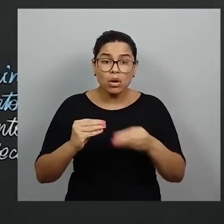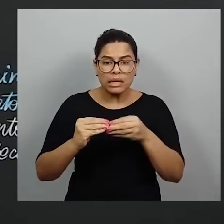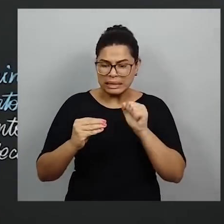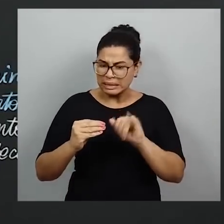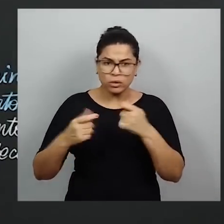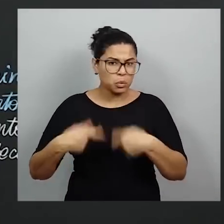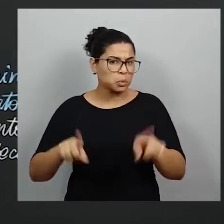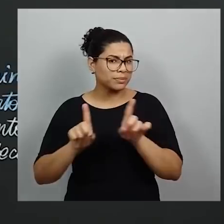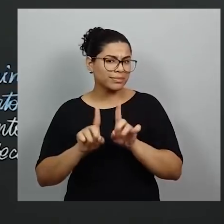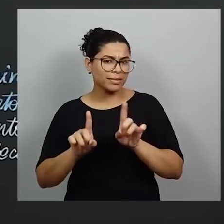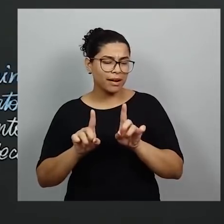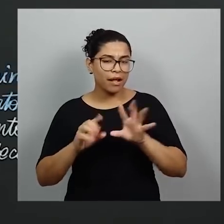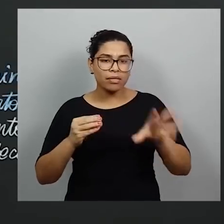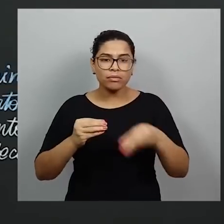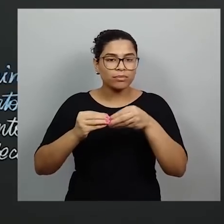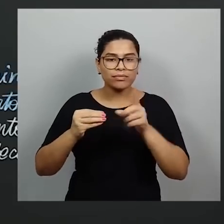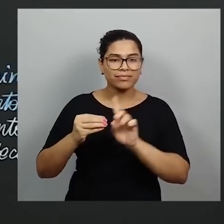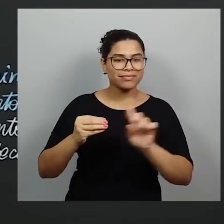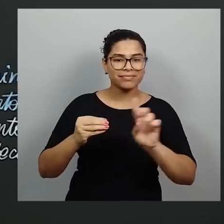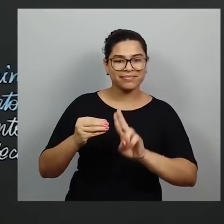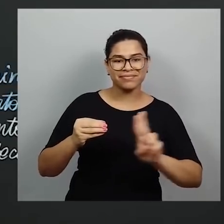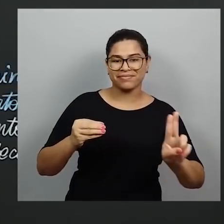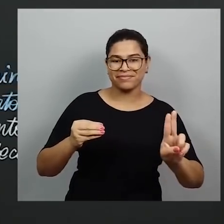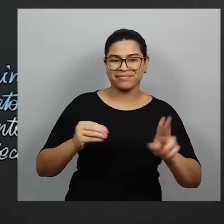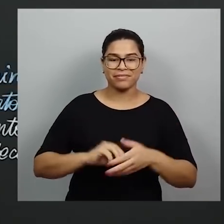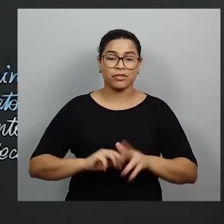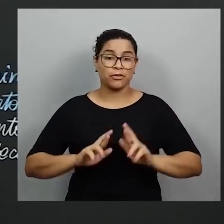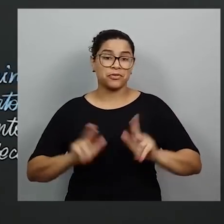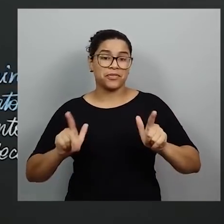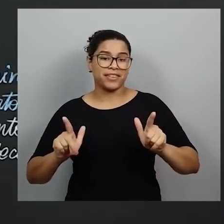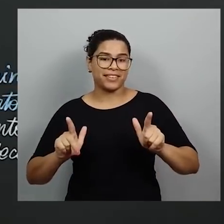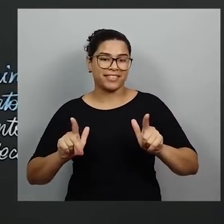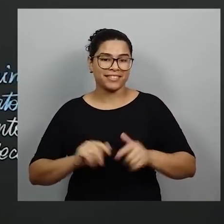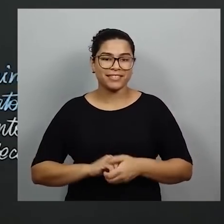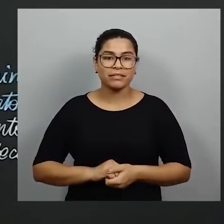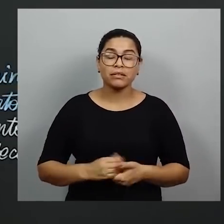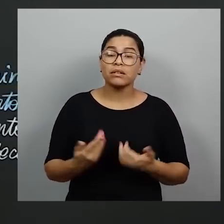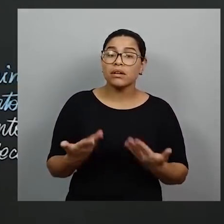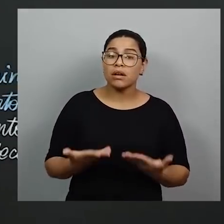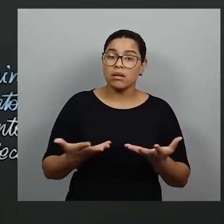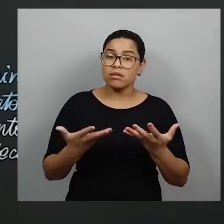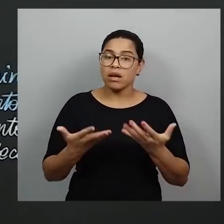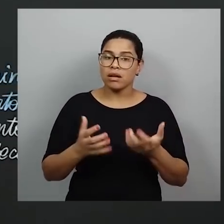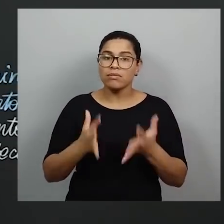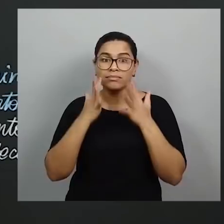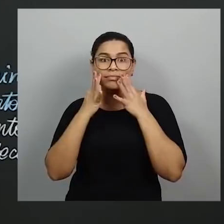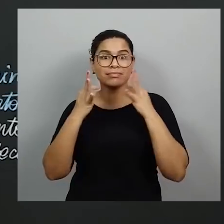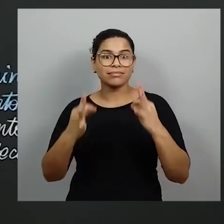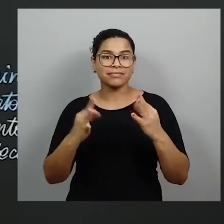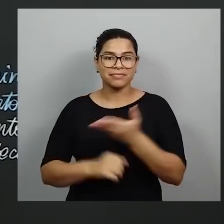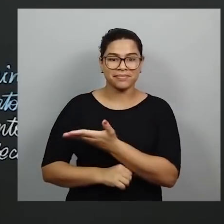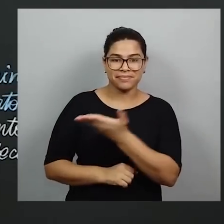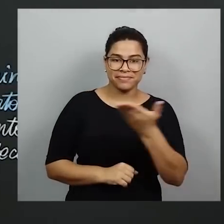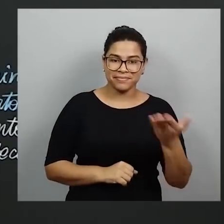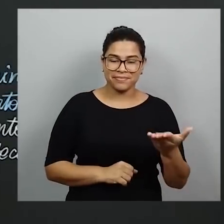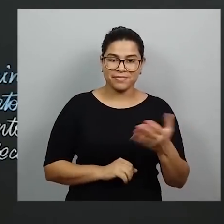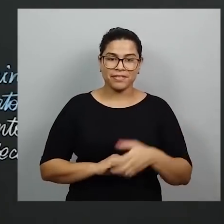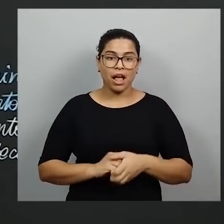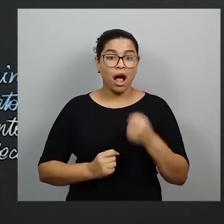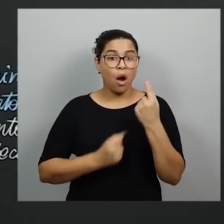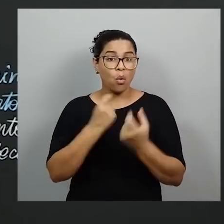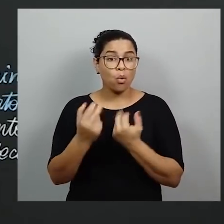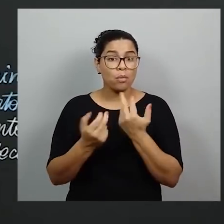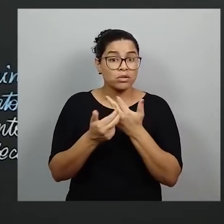não precisar, não é um complemento nominal, ou seja, não é um termo integrante. E é aí que eu quero chamar a atenção de vocês para